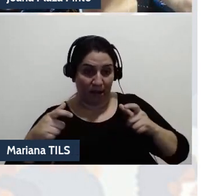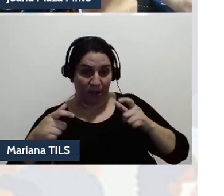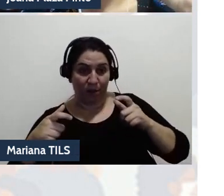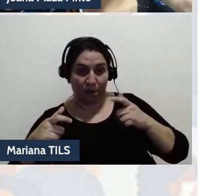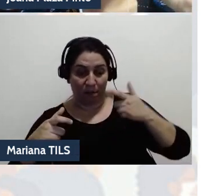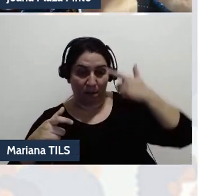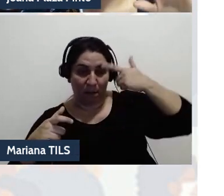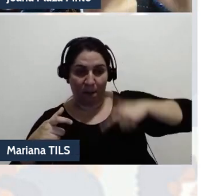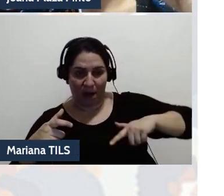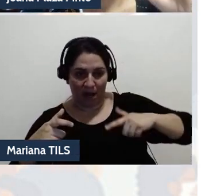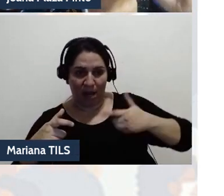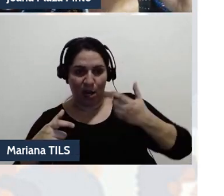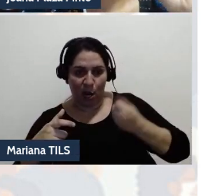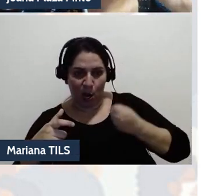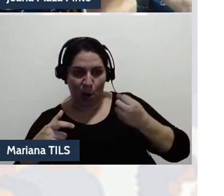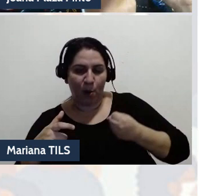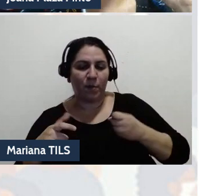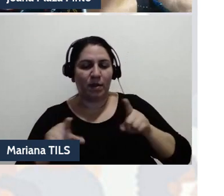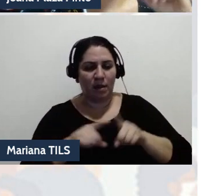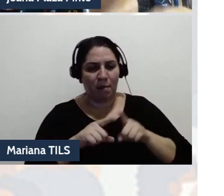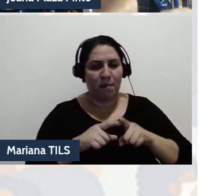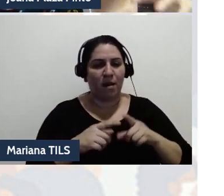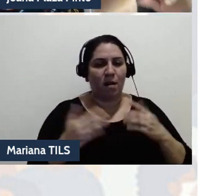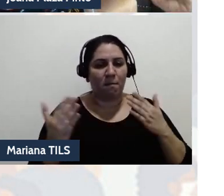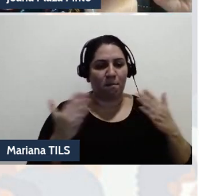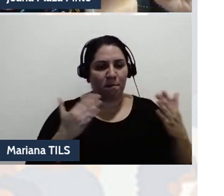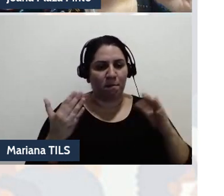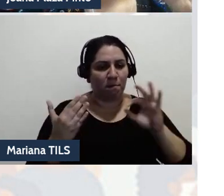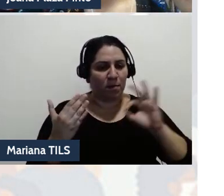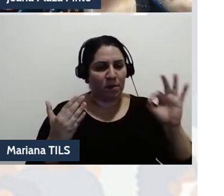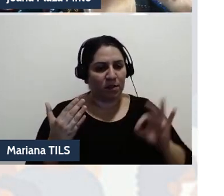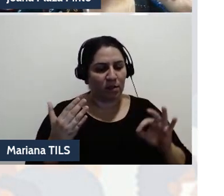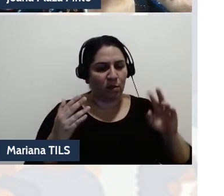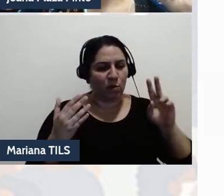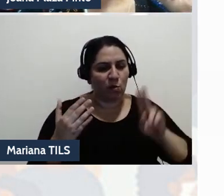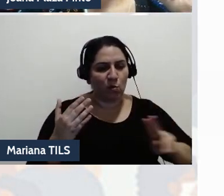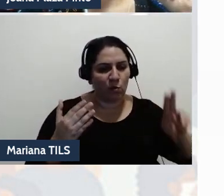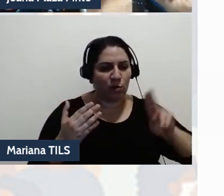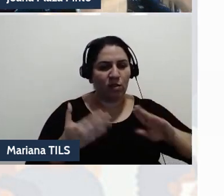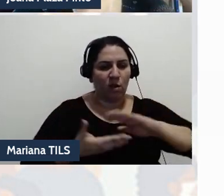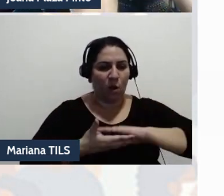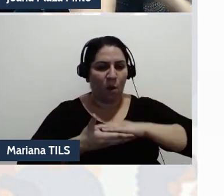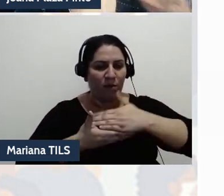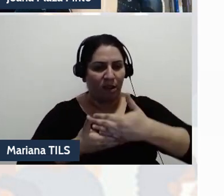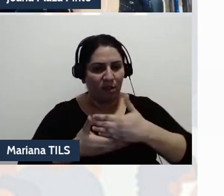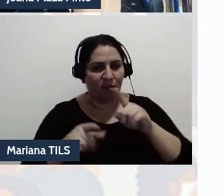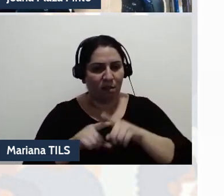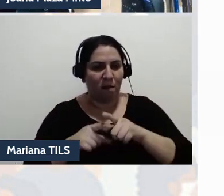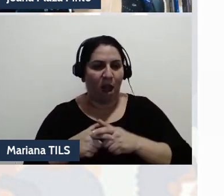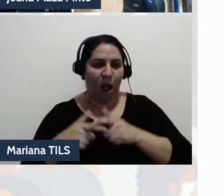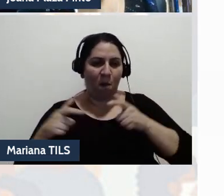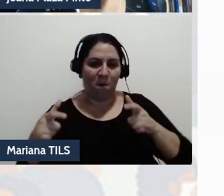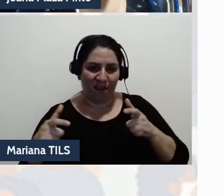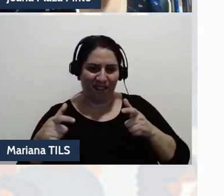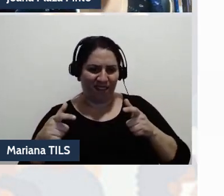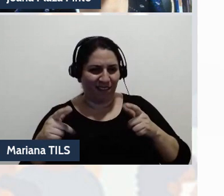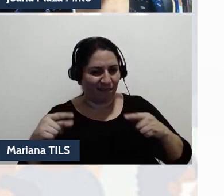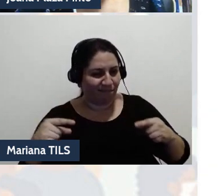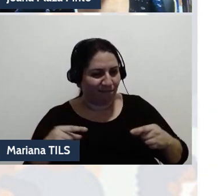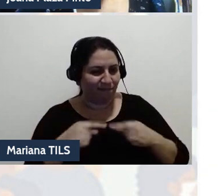uma quantidade proporcionalmente parecida com usuários de computador de mesa e notebook.